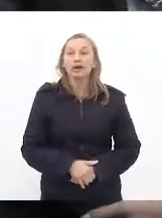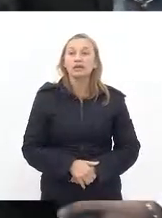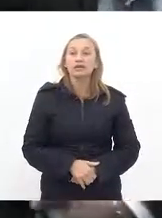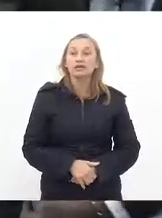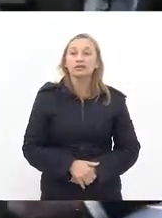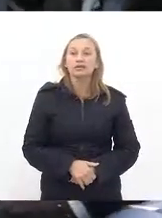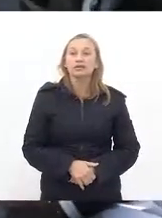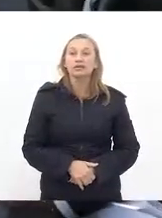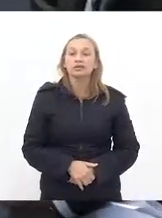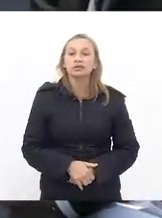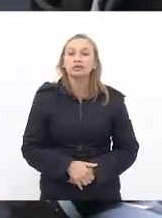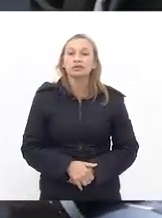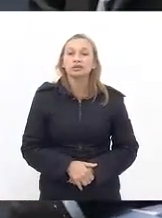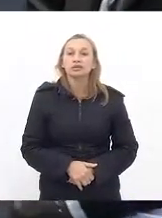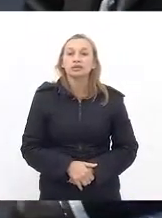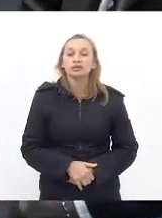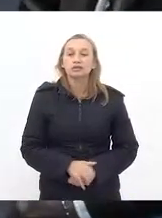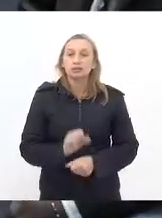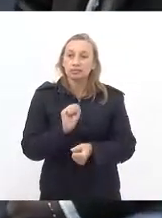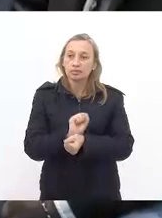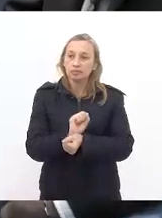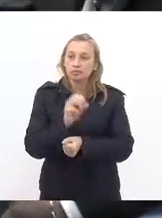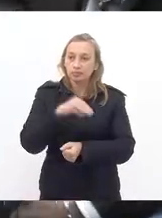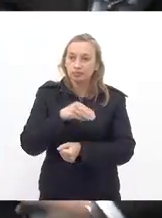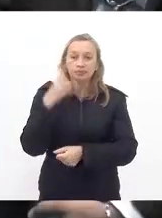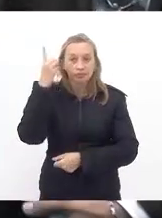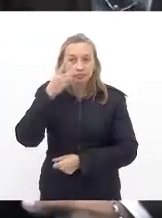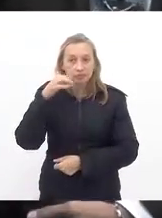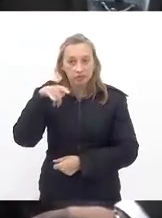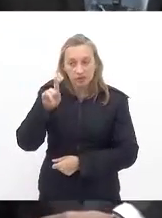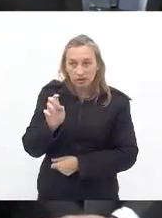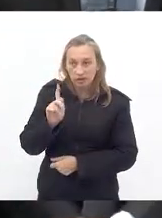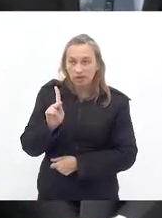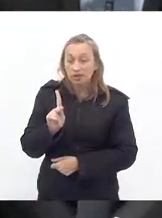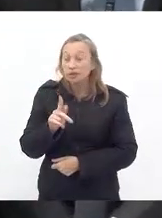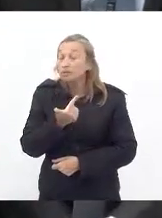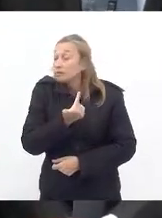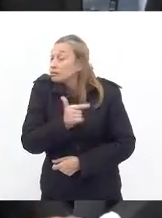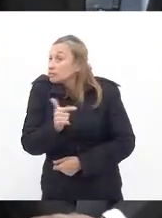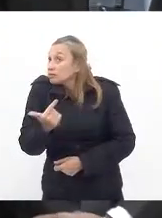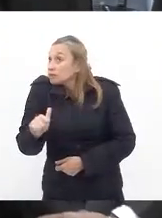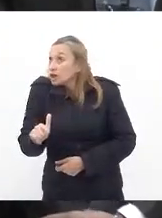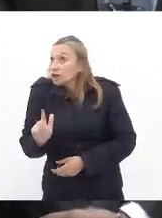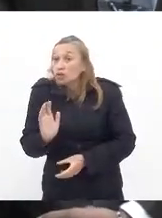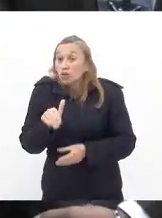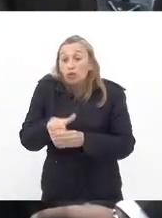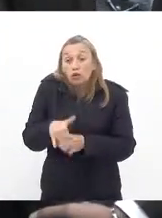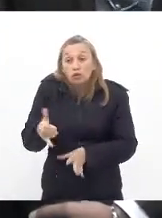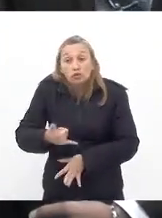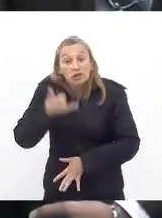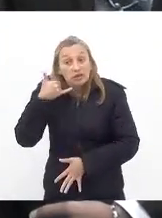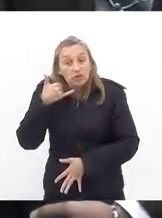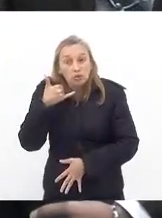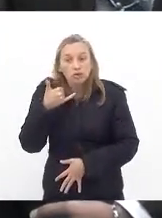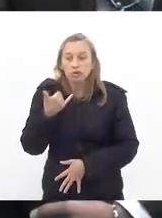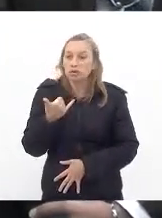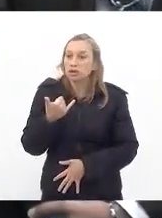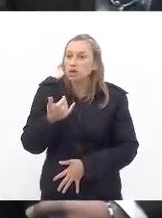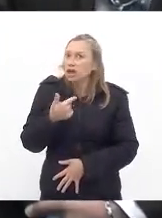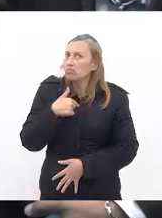foi o Malamute um deputado Alexandre não existe voto por telefone